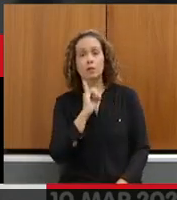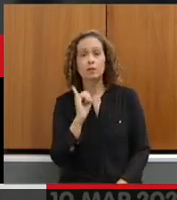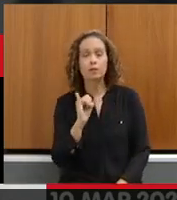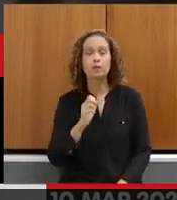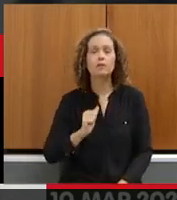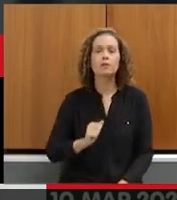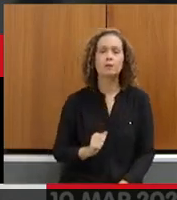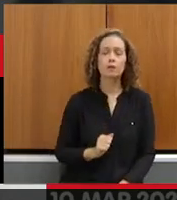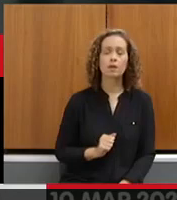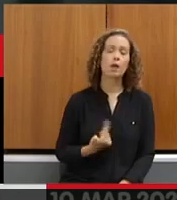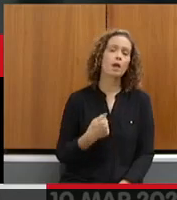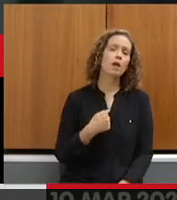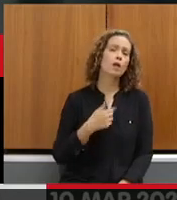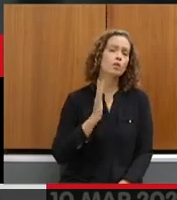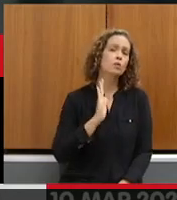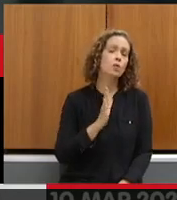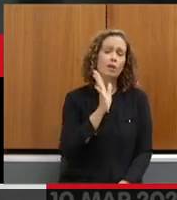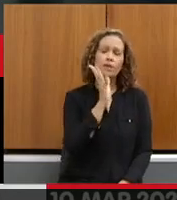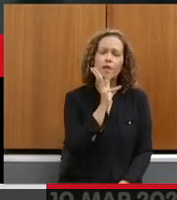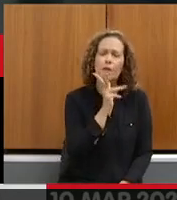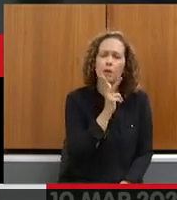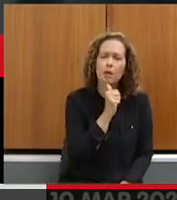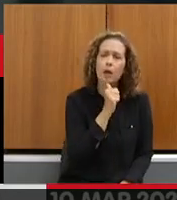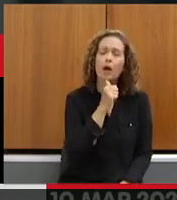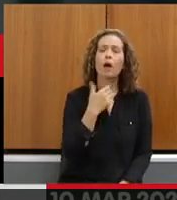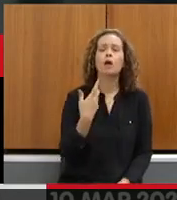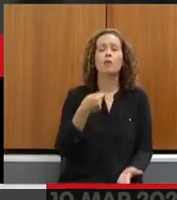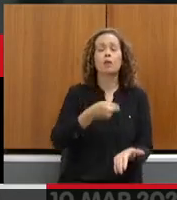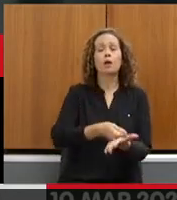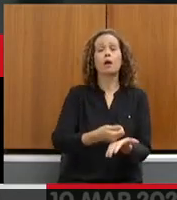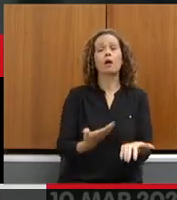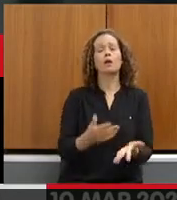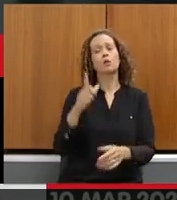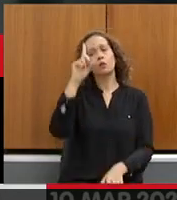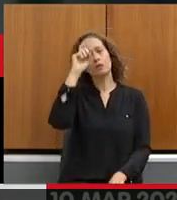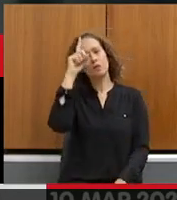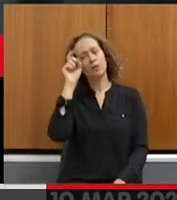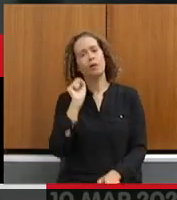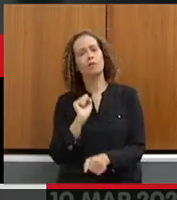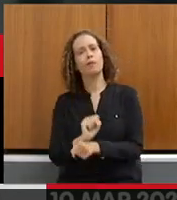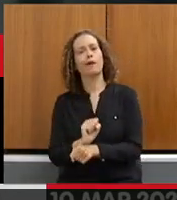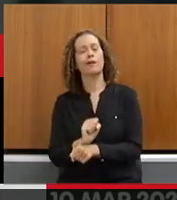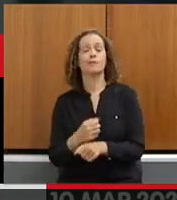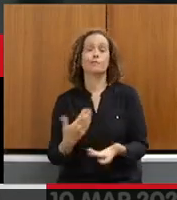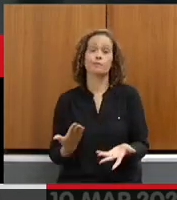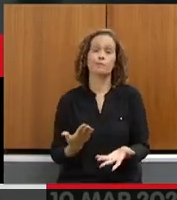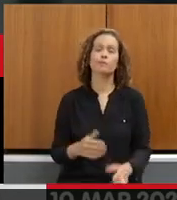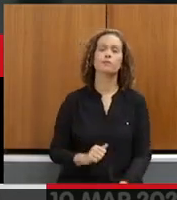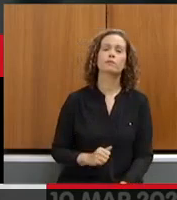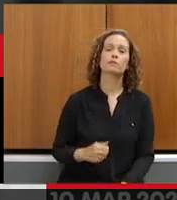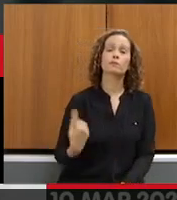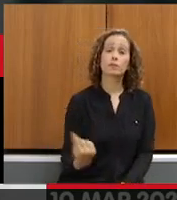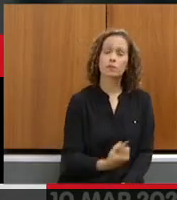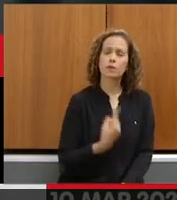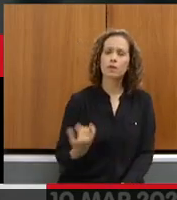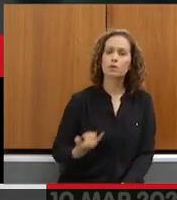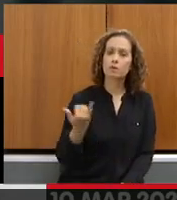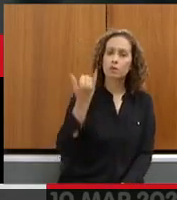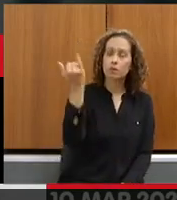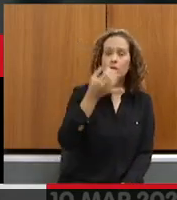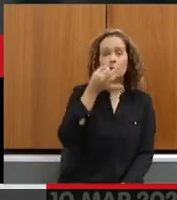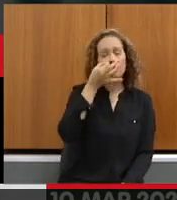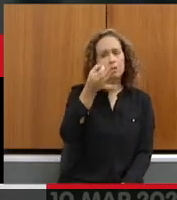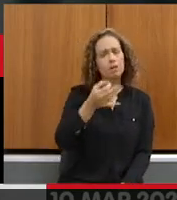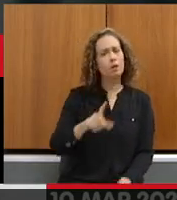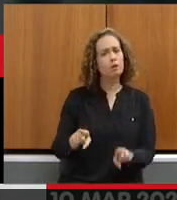meio da secretaria demorar demais para pagar os hospitais farão então para nós é muito importante e o que chama